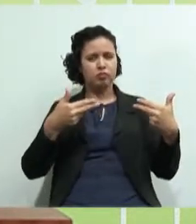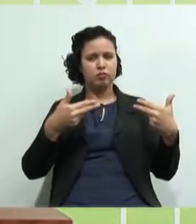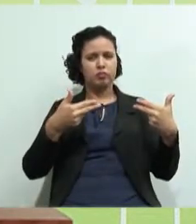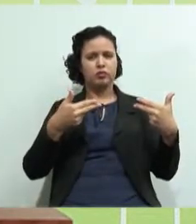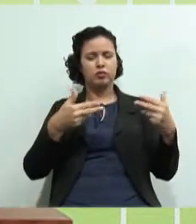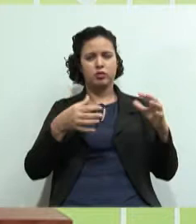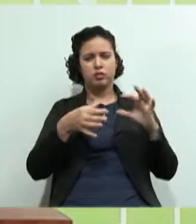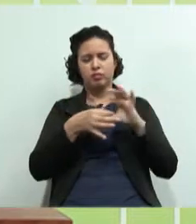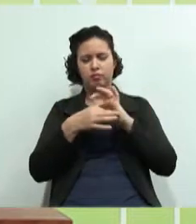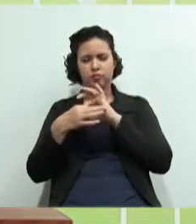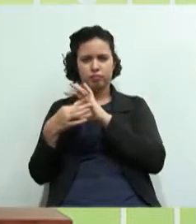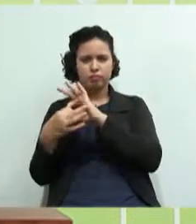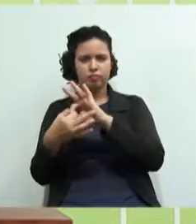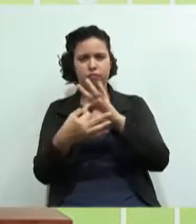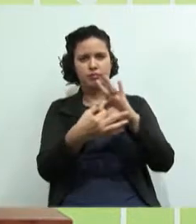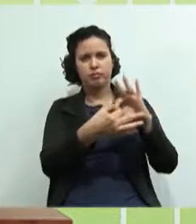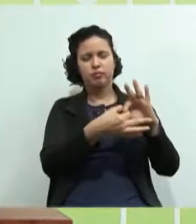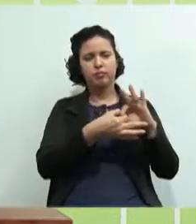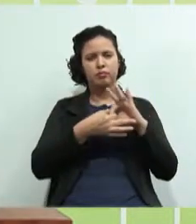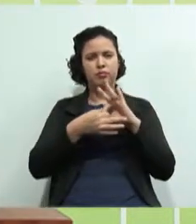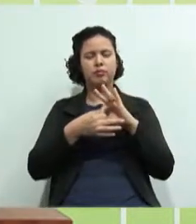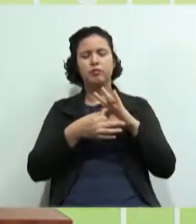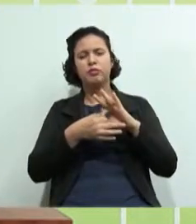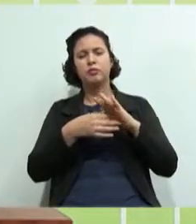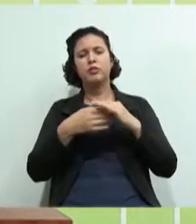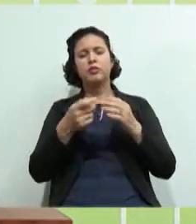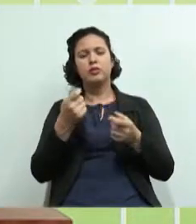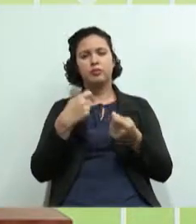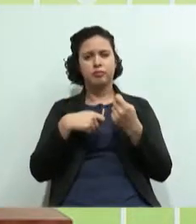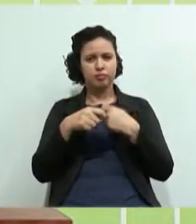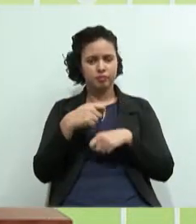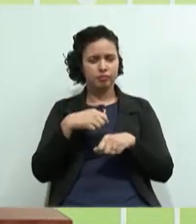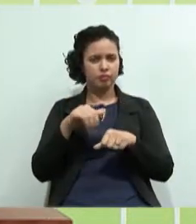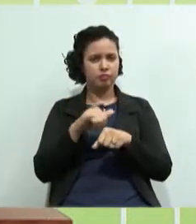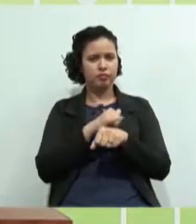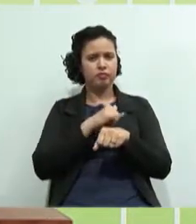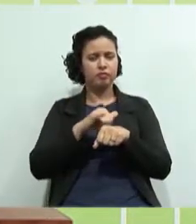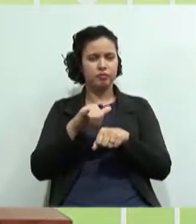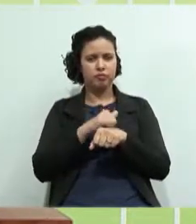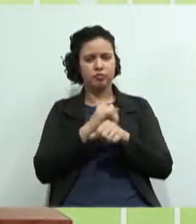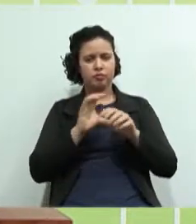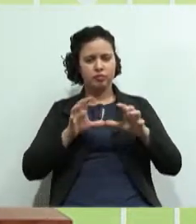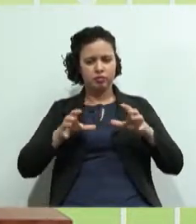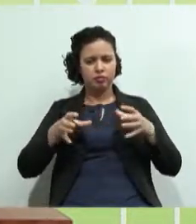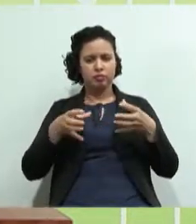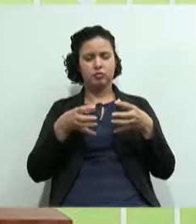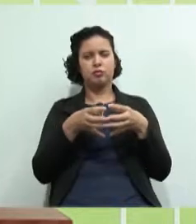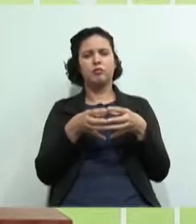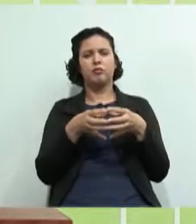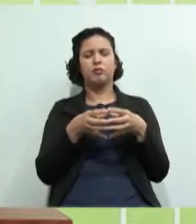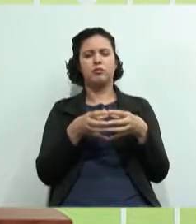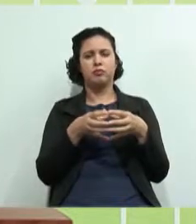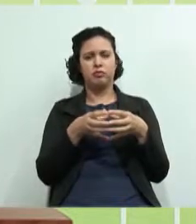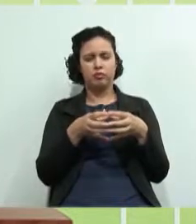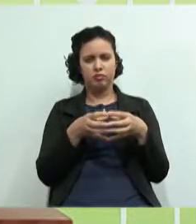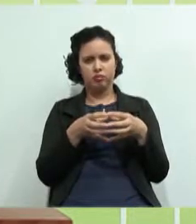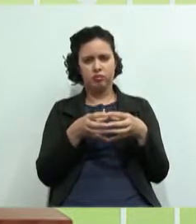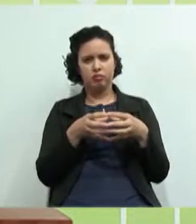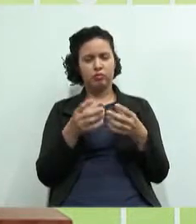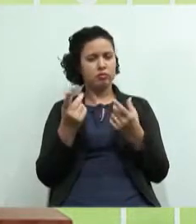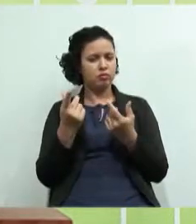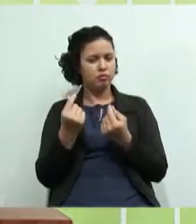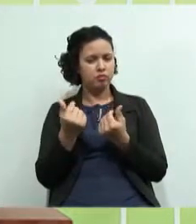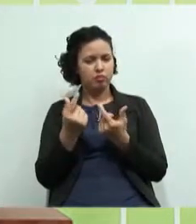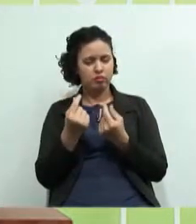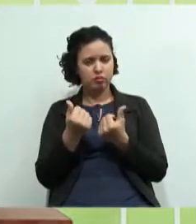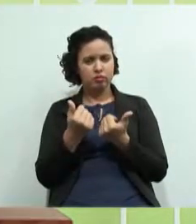numa harmonia. E essa administração estratégica, ela buscou exatamente a orquestração dos recursos. E esse recurso, quando eu